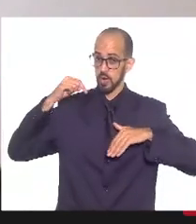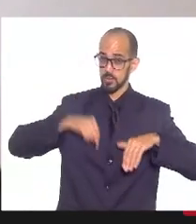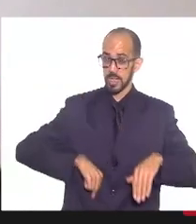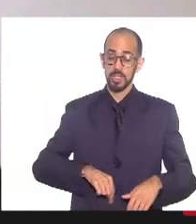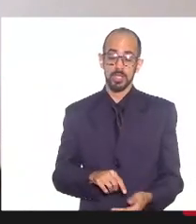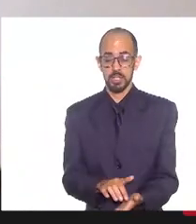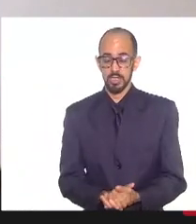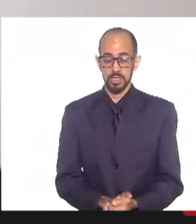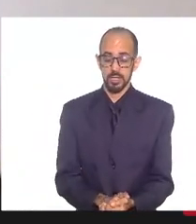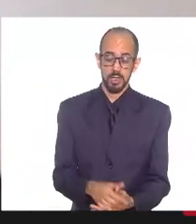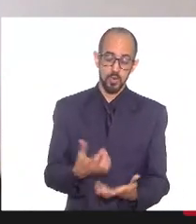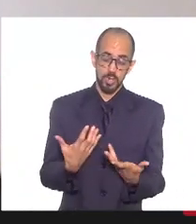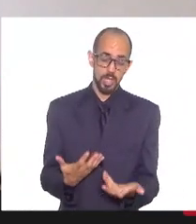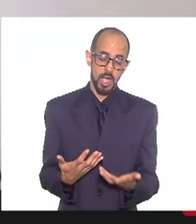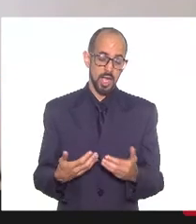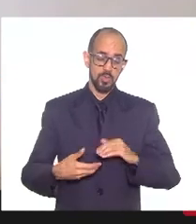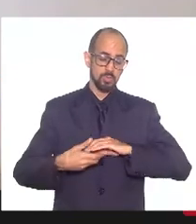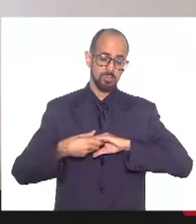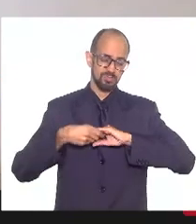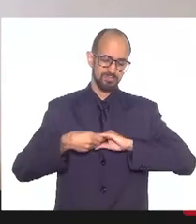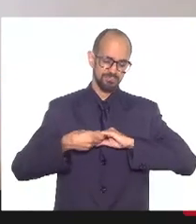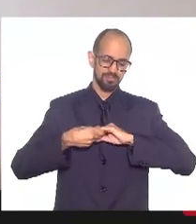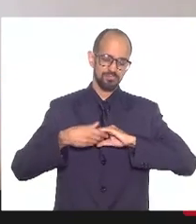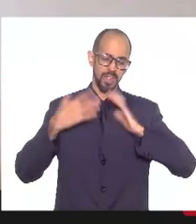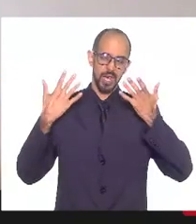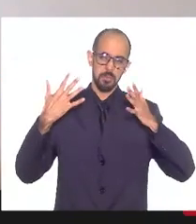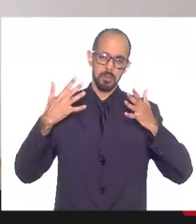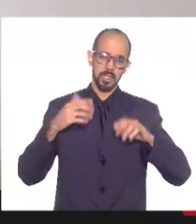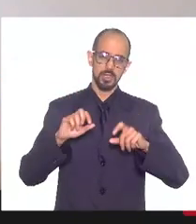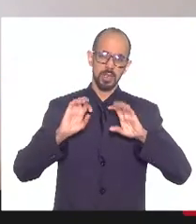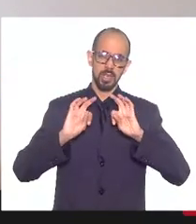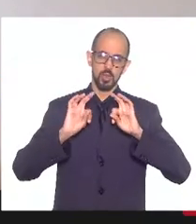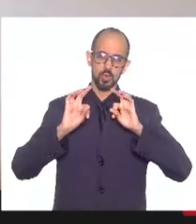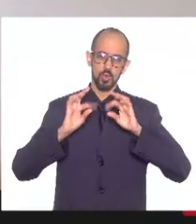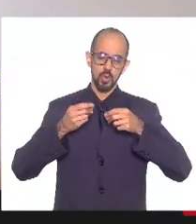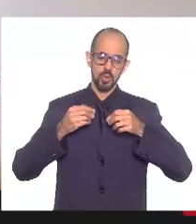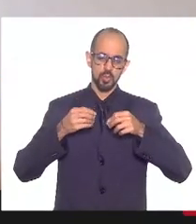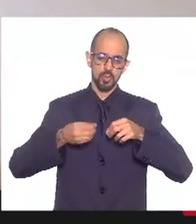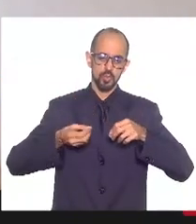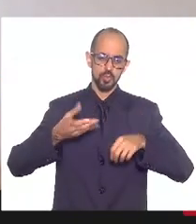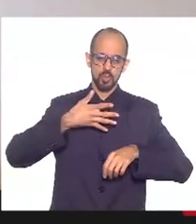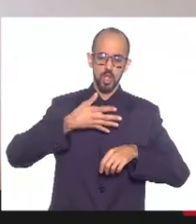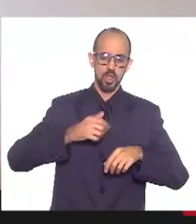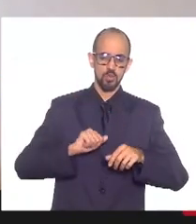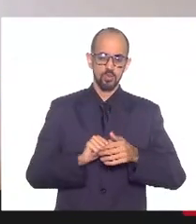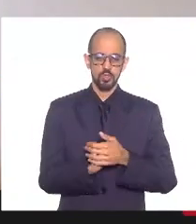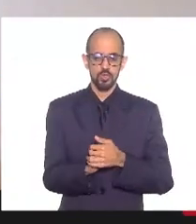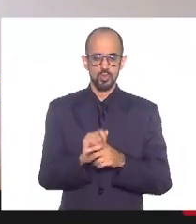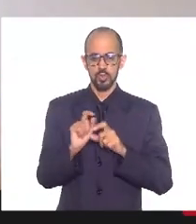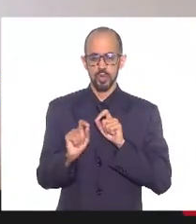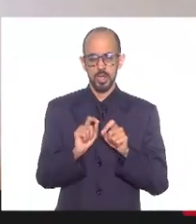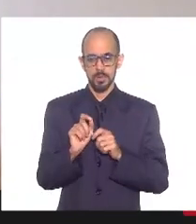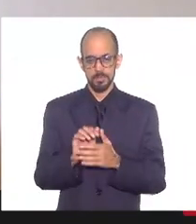quero felicitar para as novas regras que criam um...